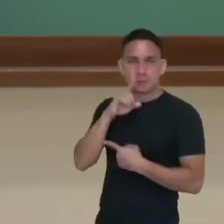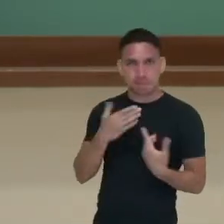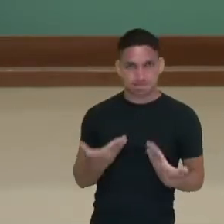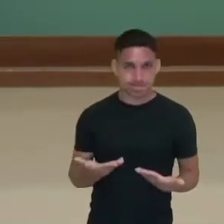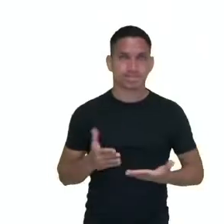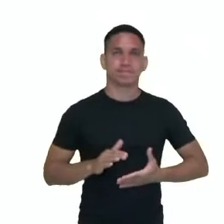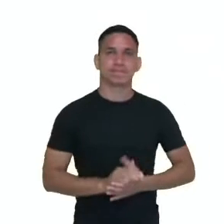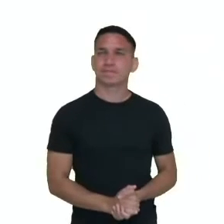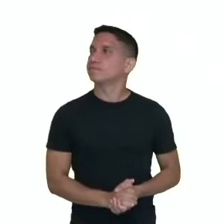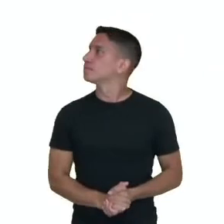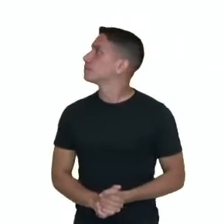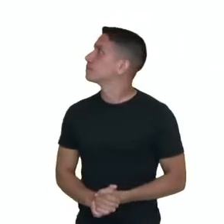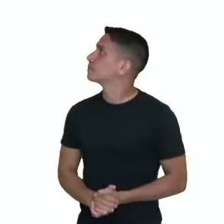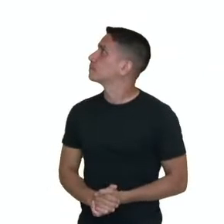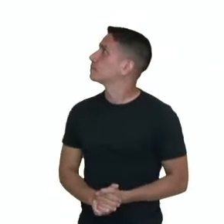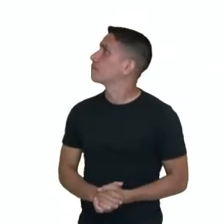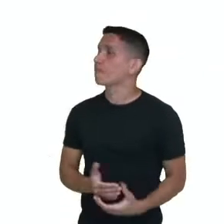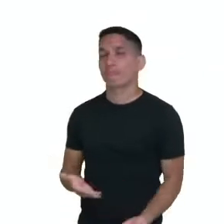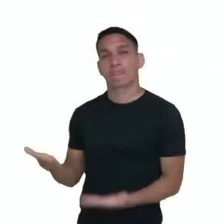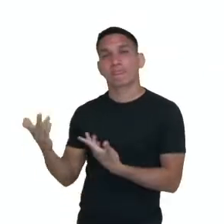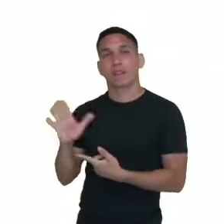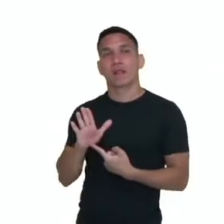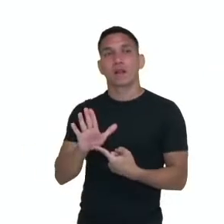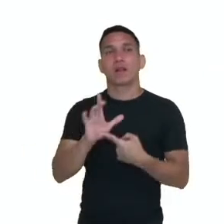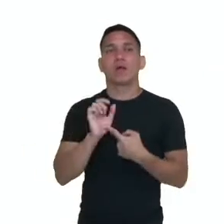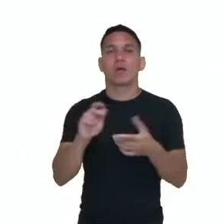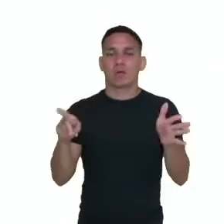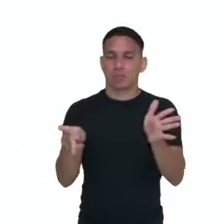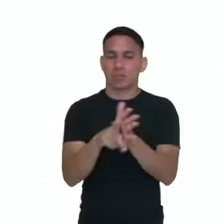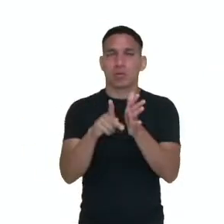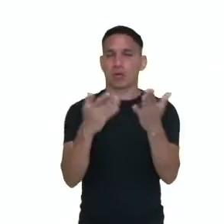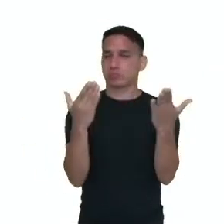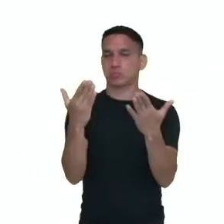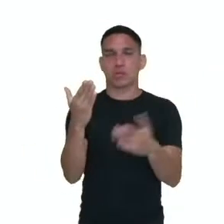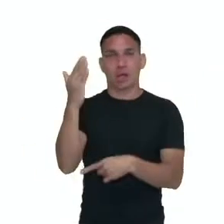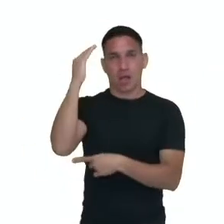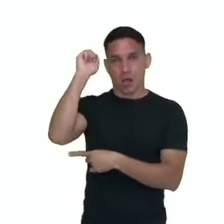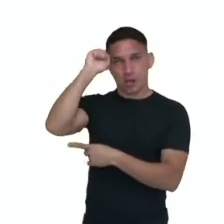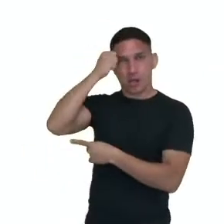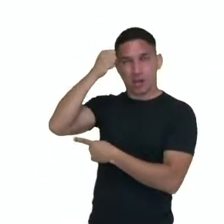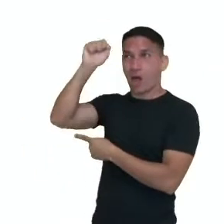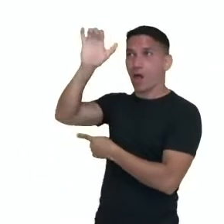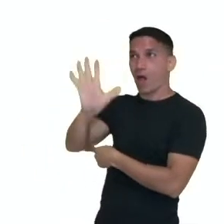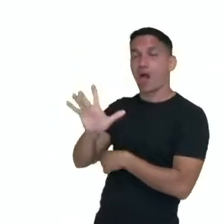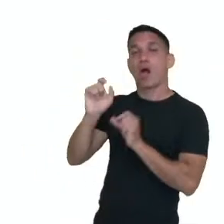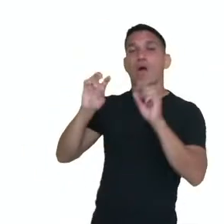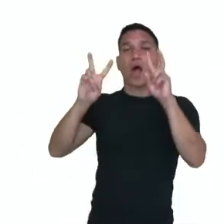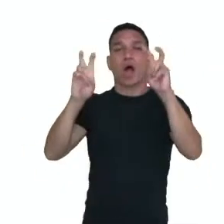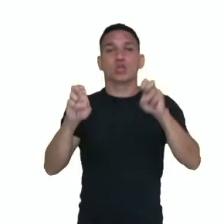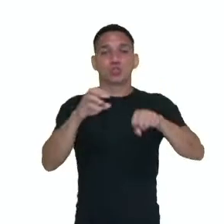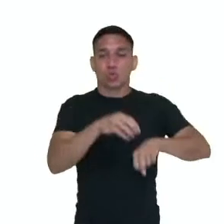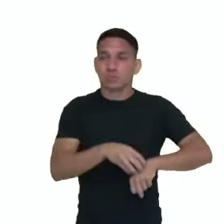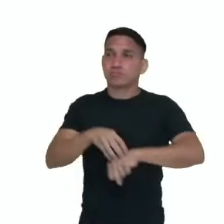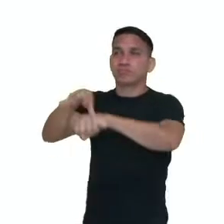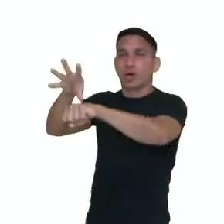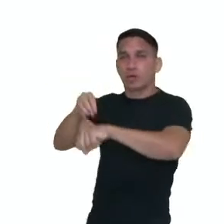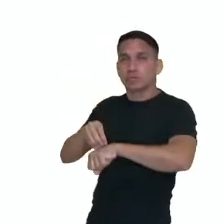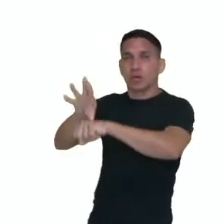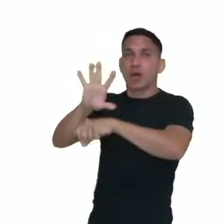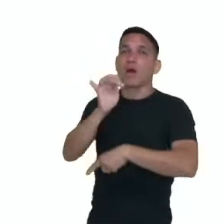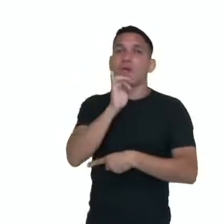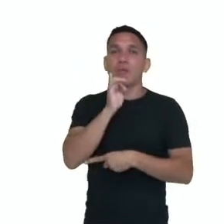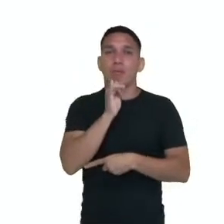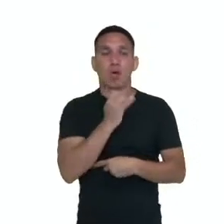olha só, então fica então para a África a questão de exportação de produtos primários, como os